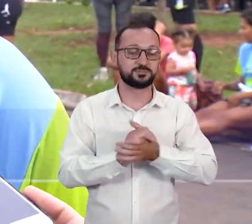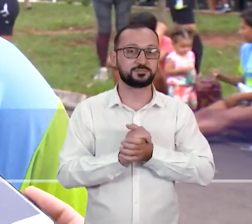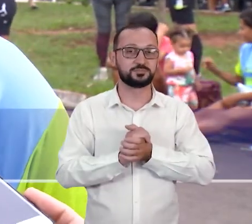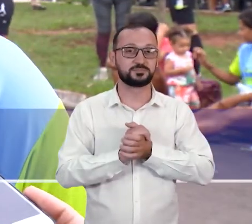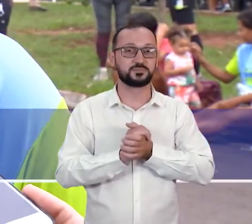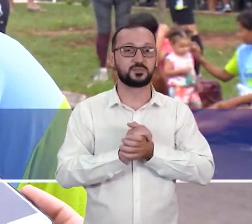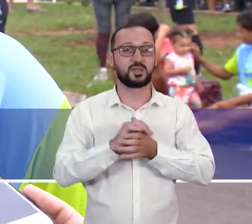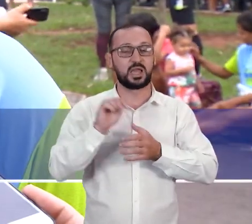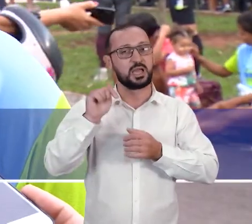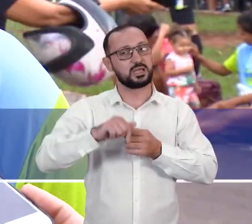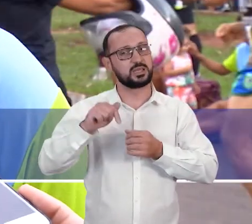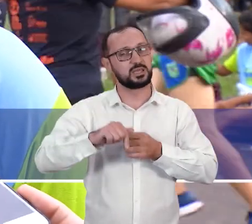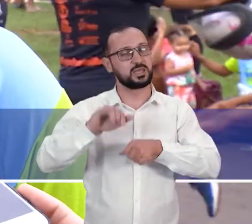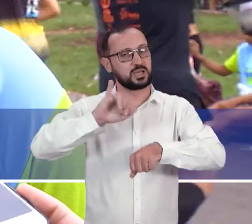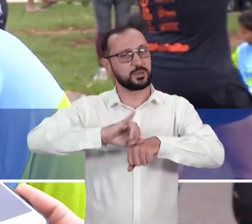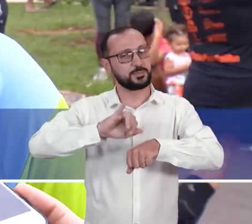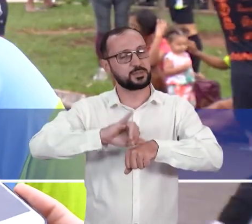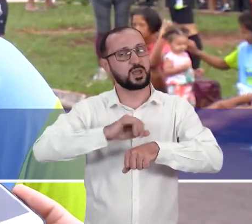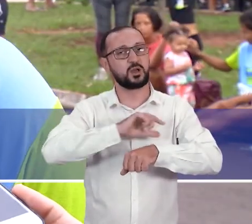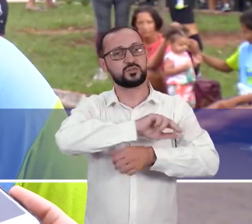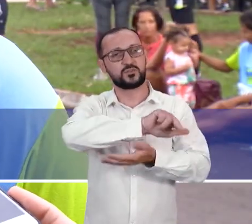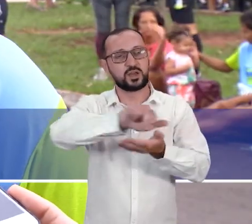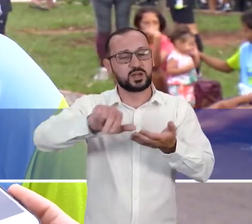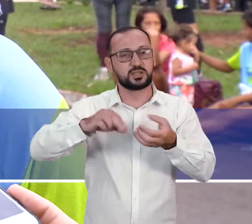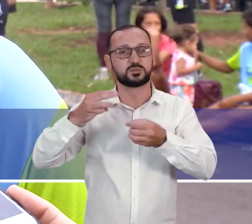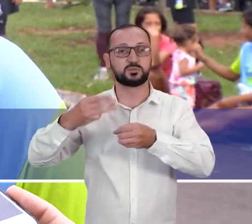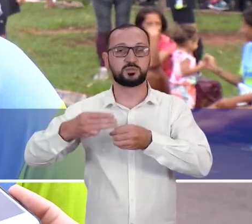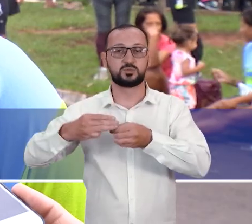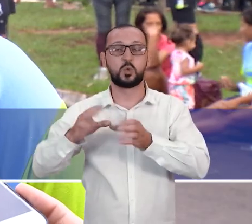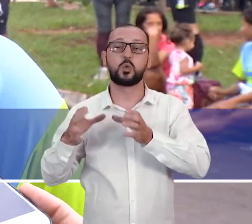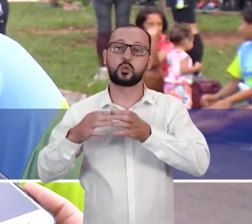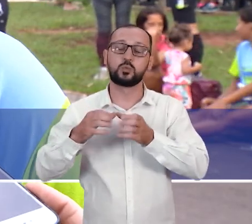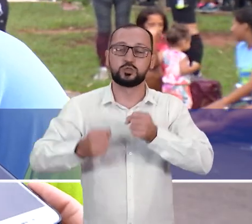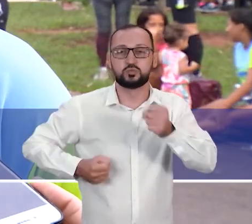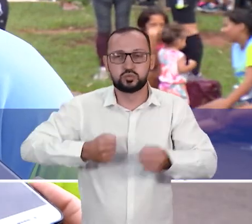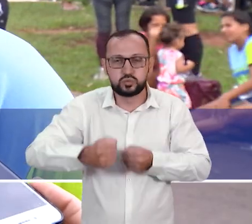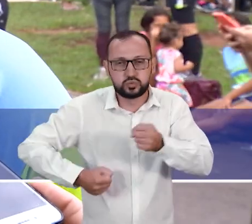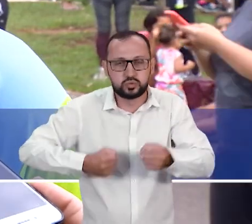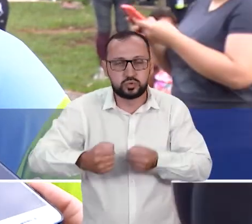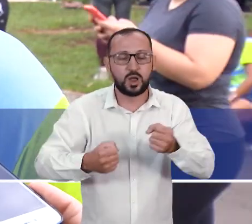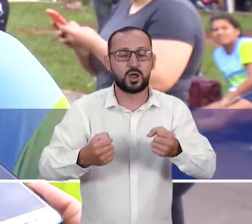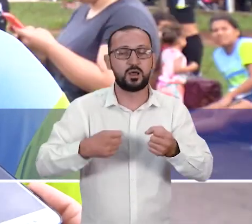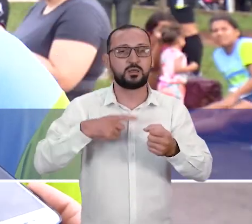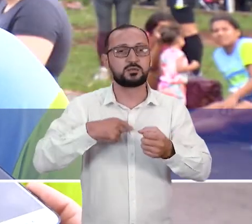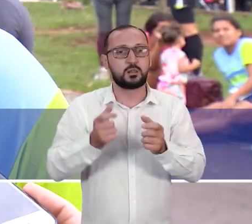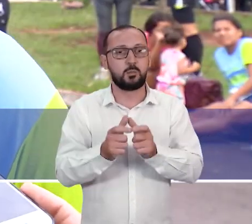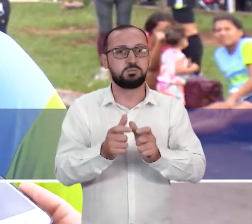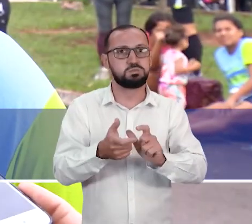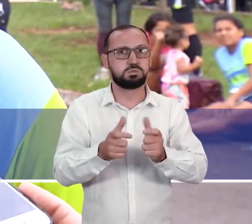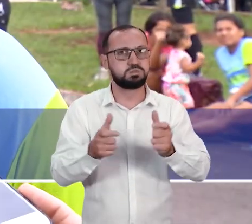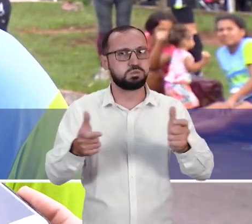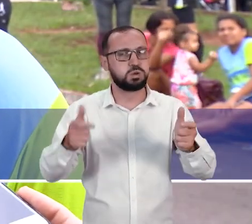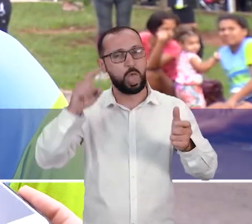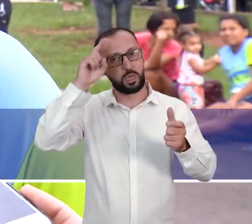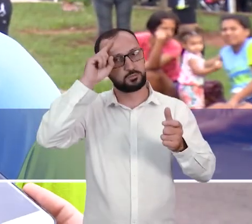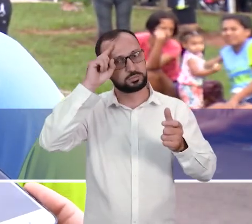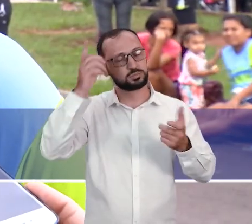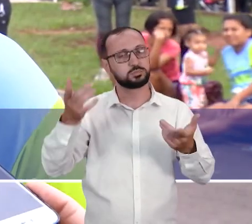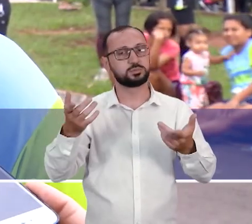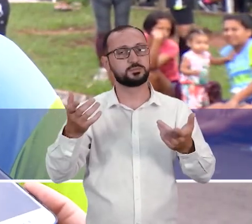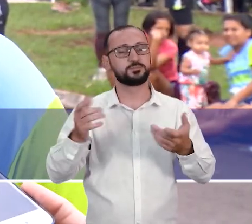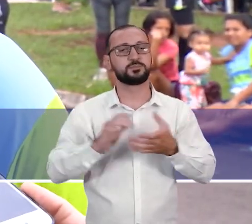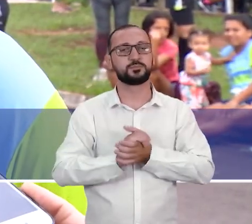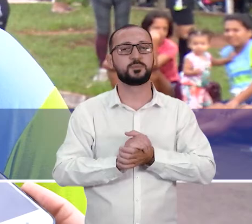com a população. Aqui na capital e em várias cidades do estado, os grupos de corrida têm crescido a